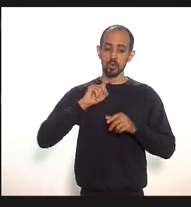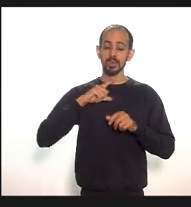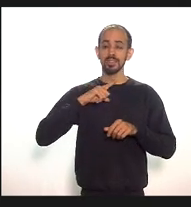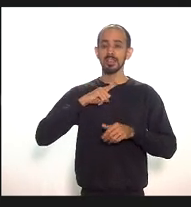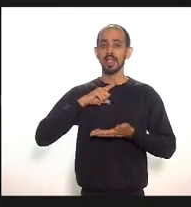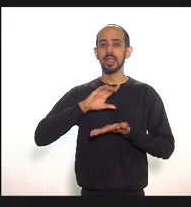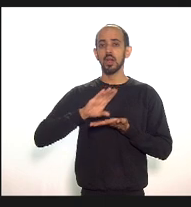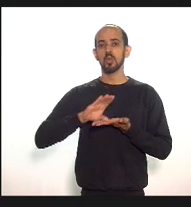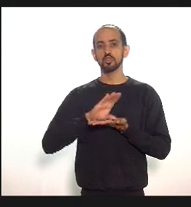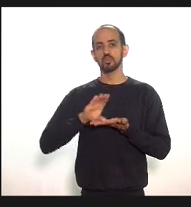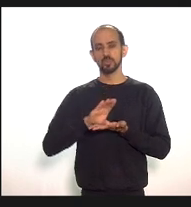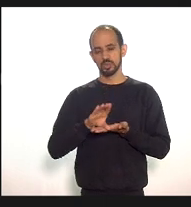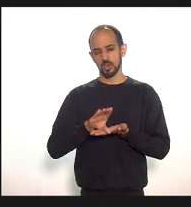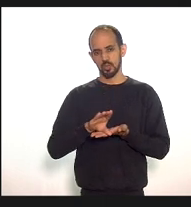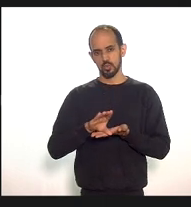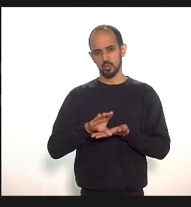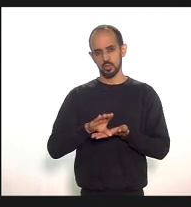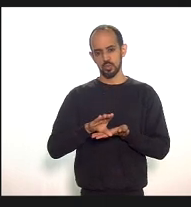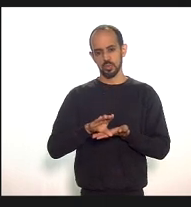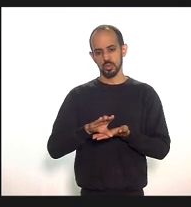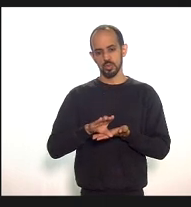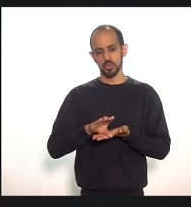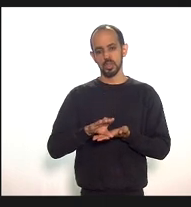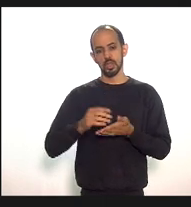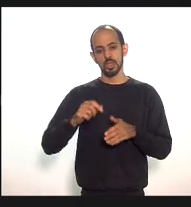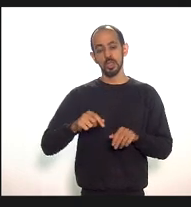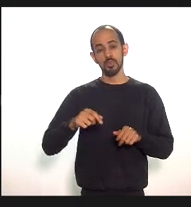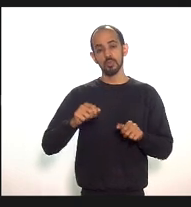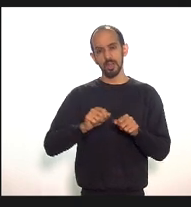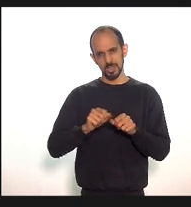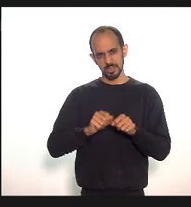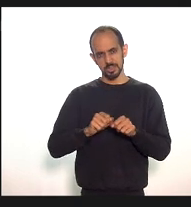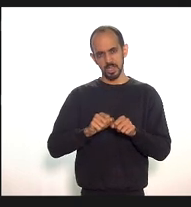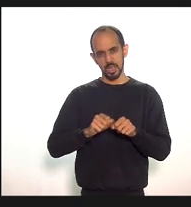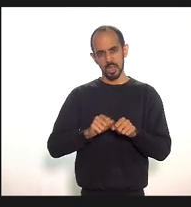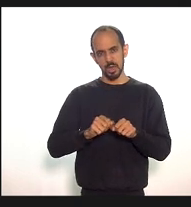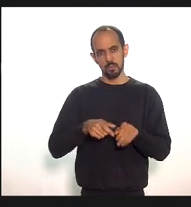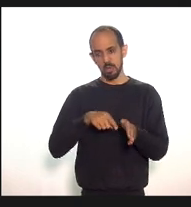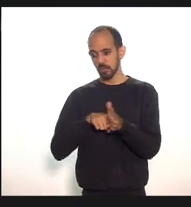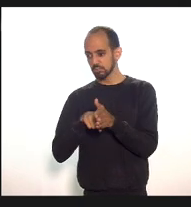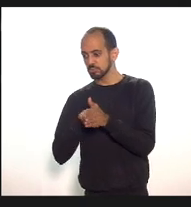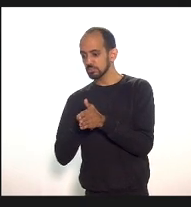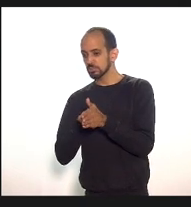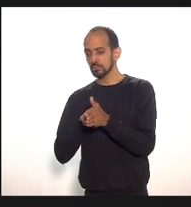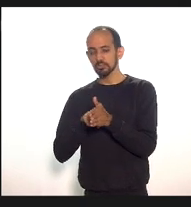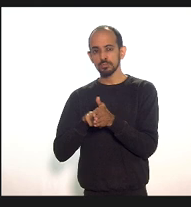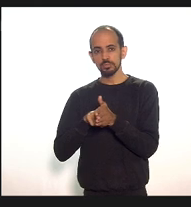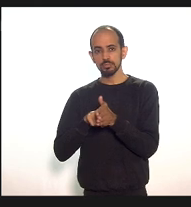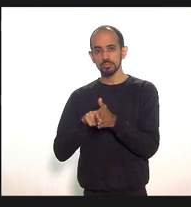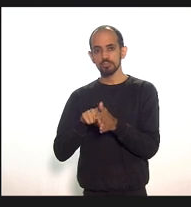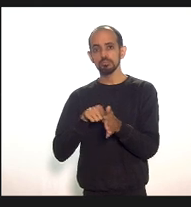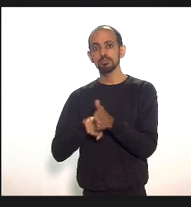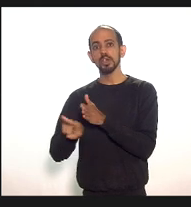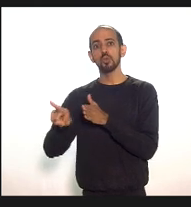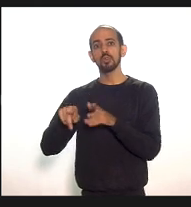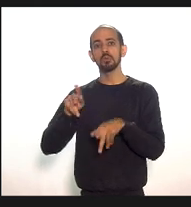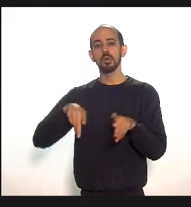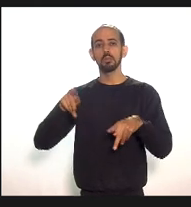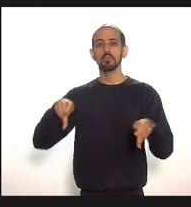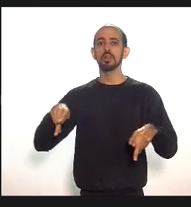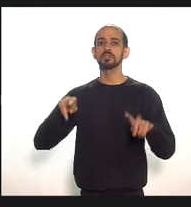e garantir o referendo do Povo em relação à questão da privatização da